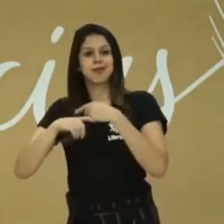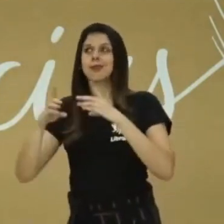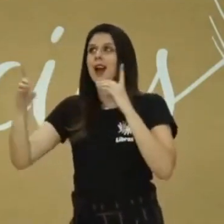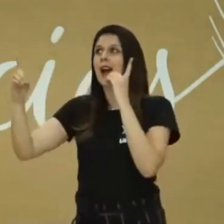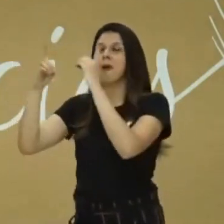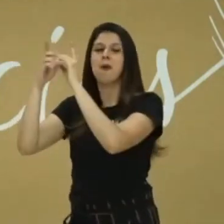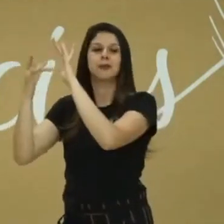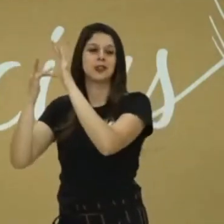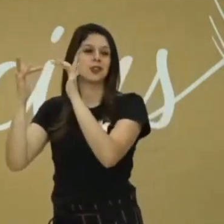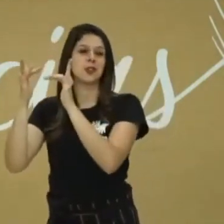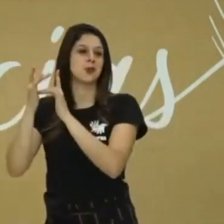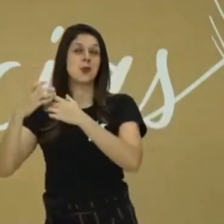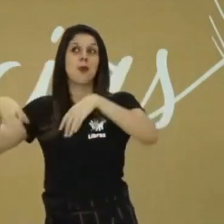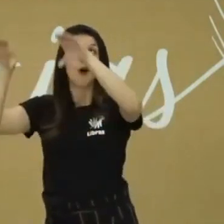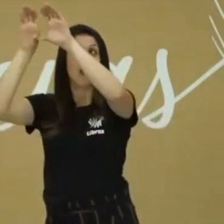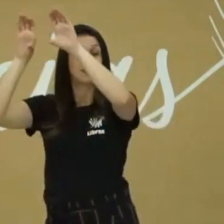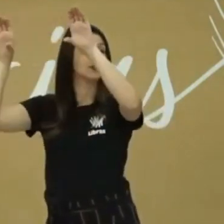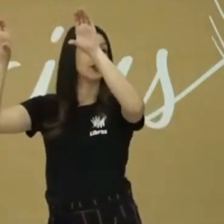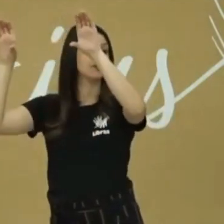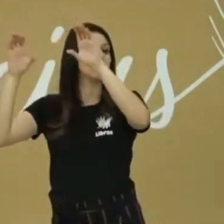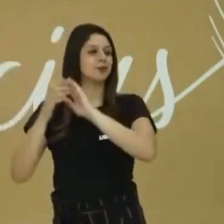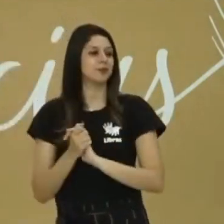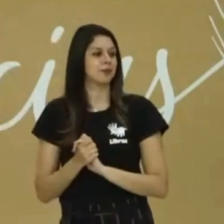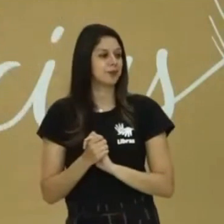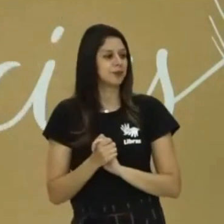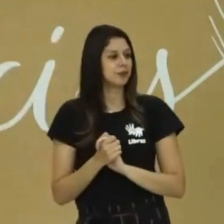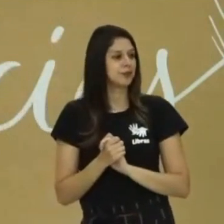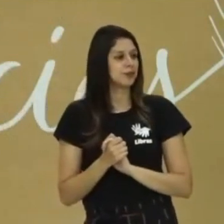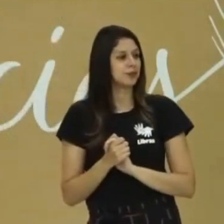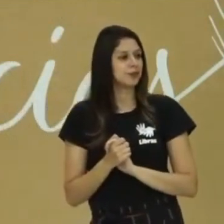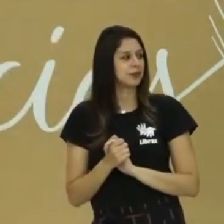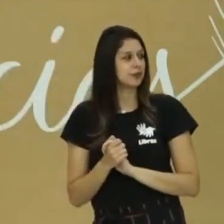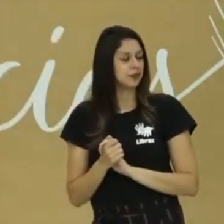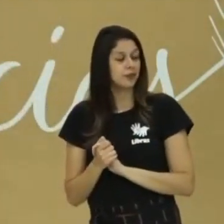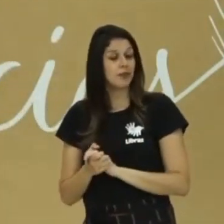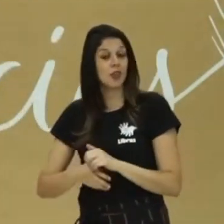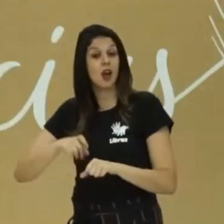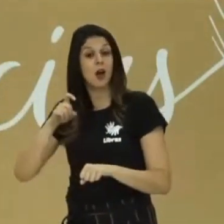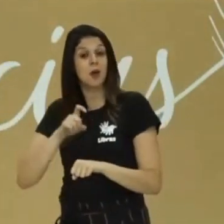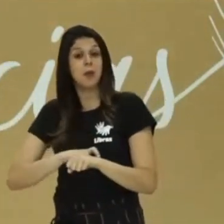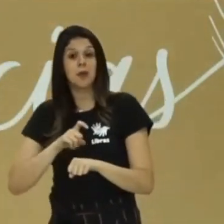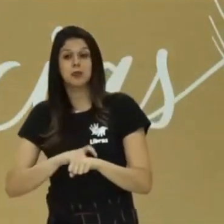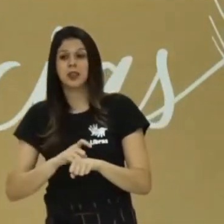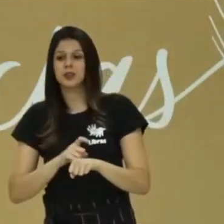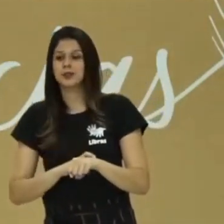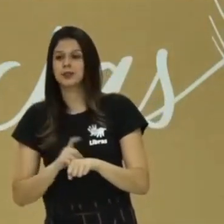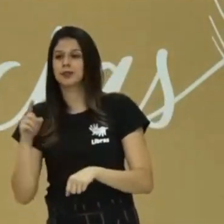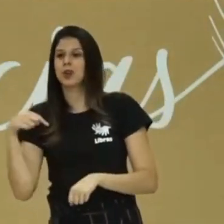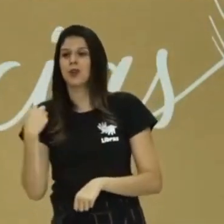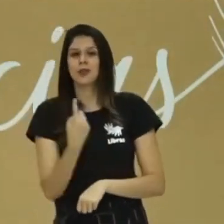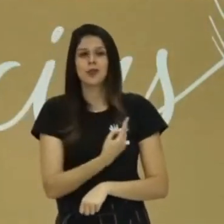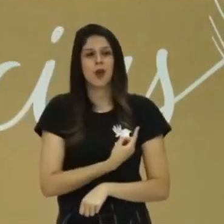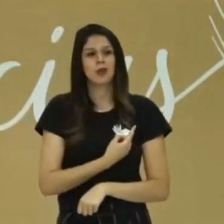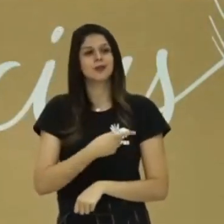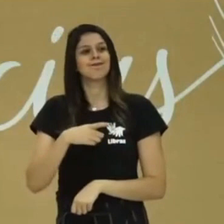com Jesus nos ares é o que a Bíblia diz sobre isso e naquele momento você não momento em que